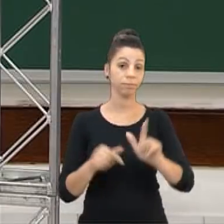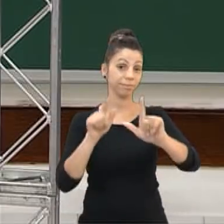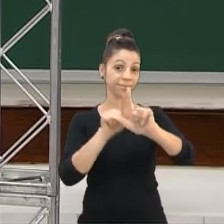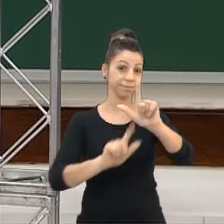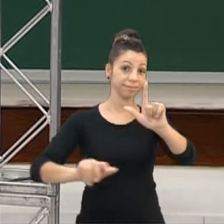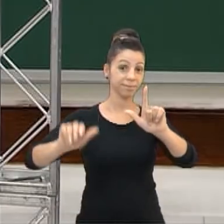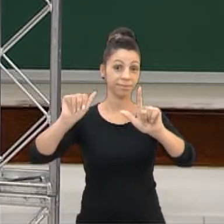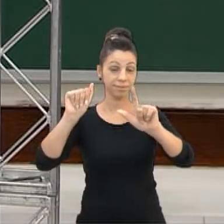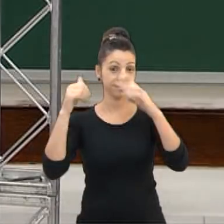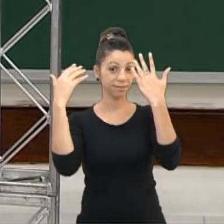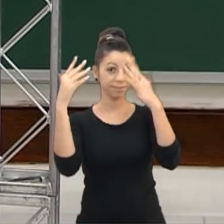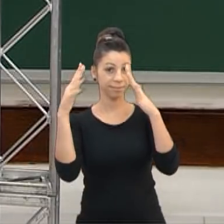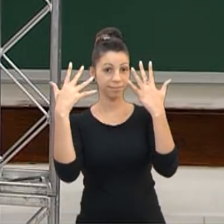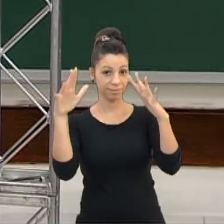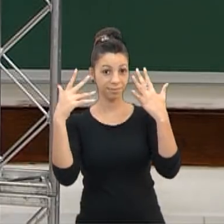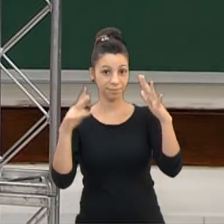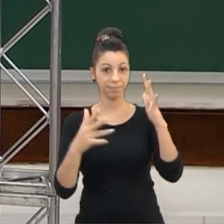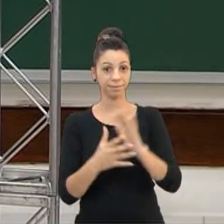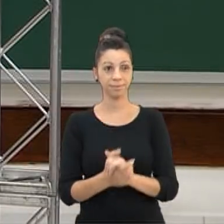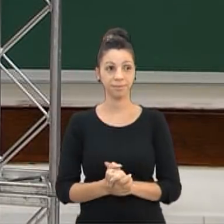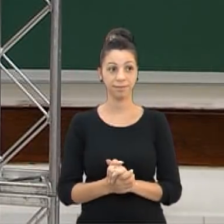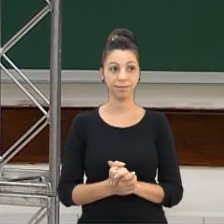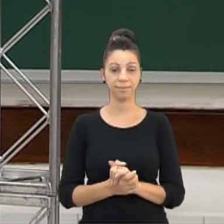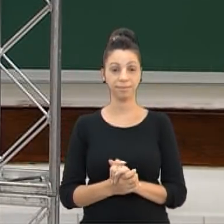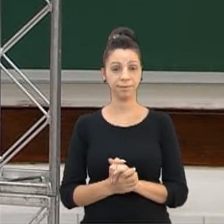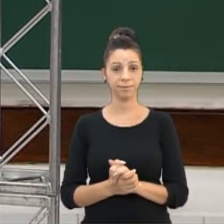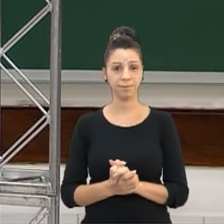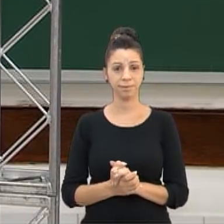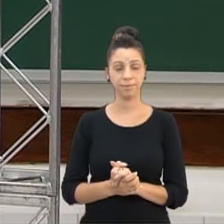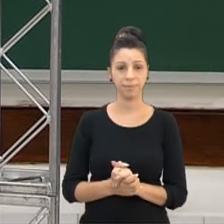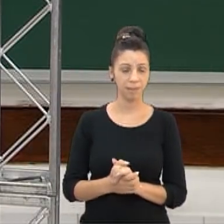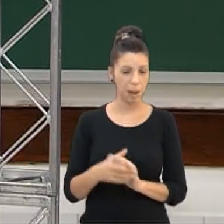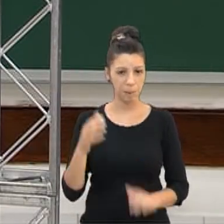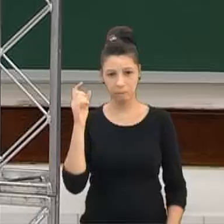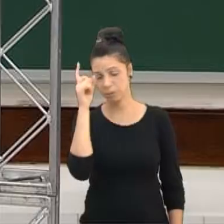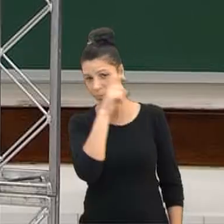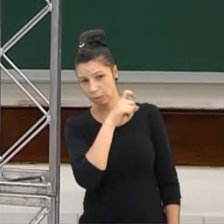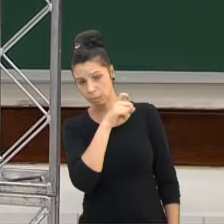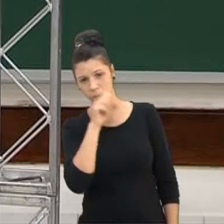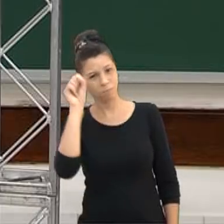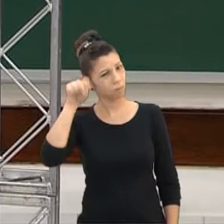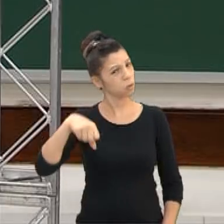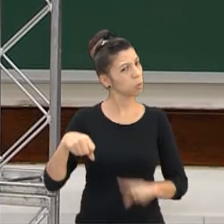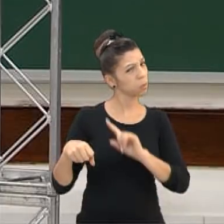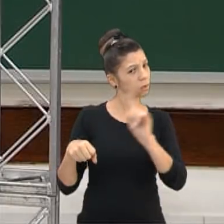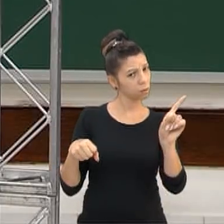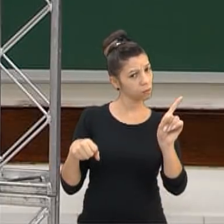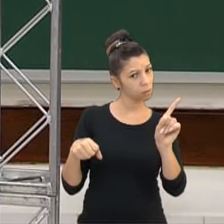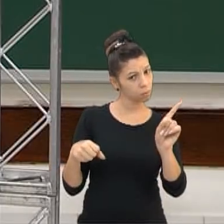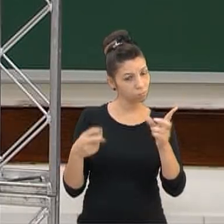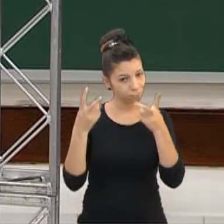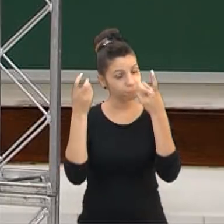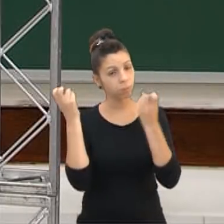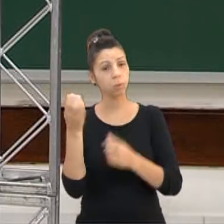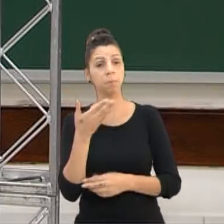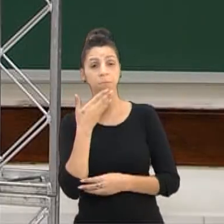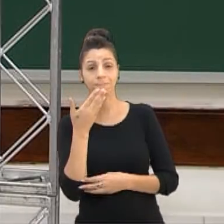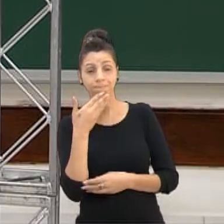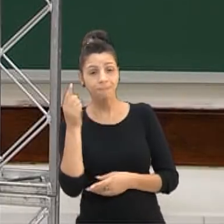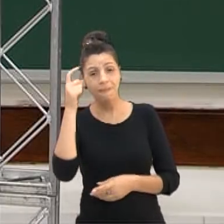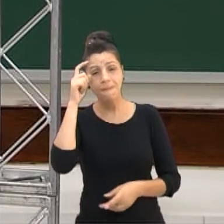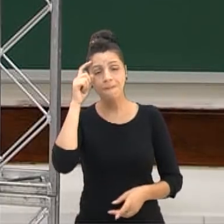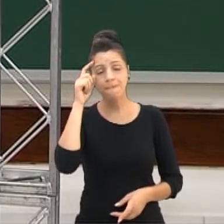sucesso. Muito bem. Tiveram dificuldades? Sim ou não? Viram como é fácil? A gente só